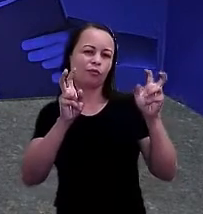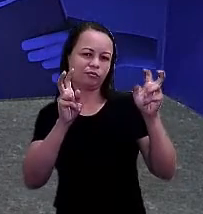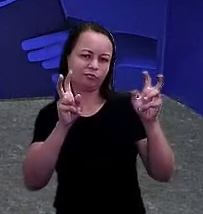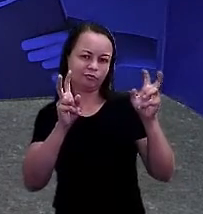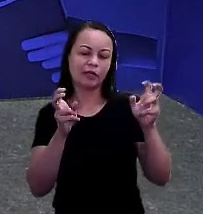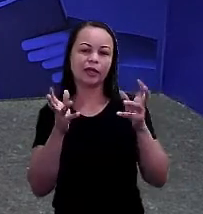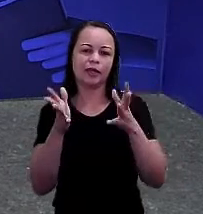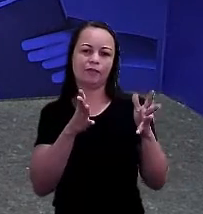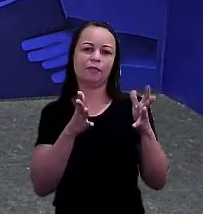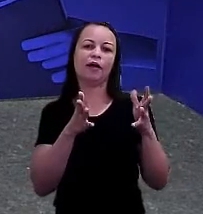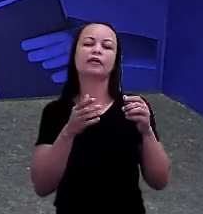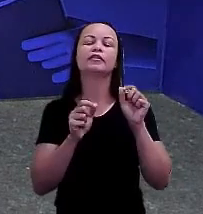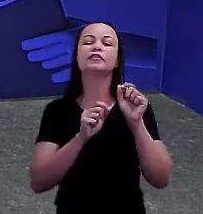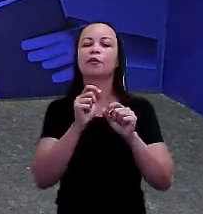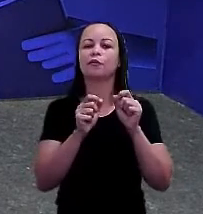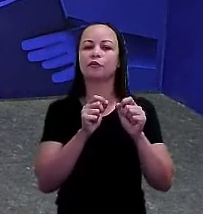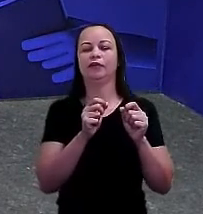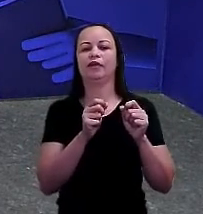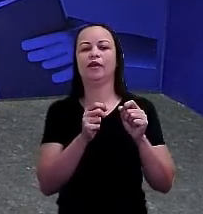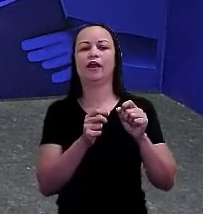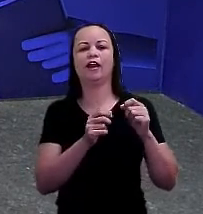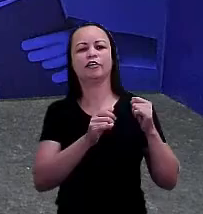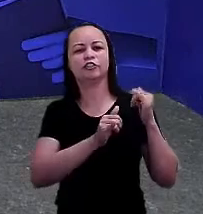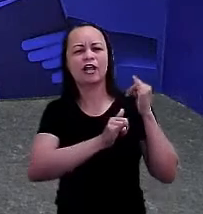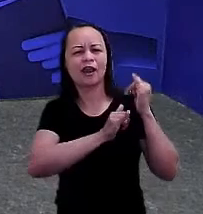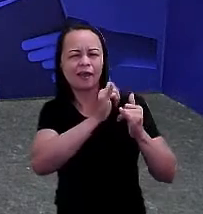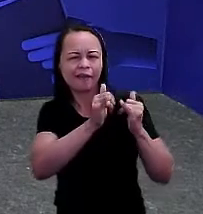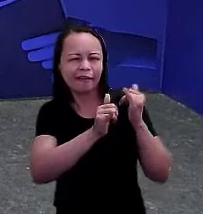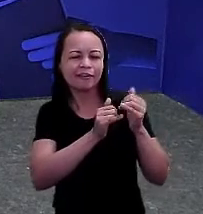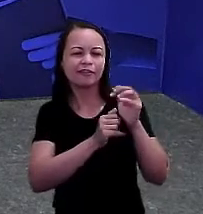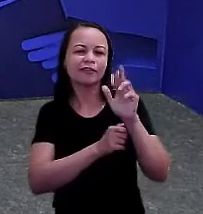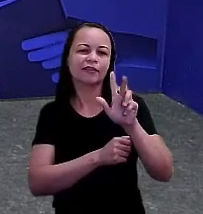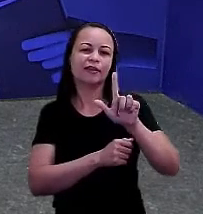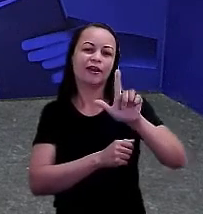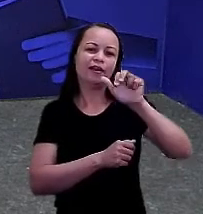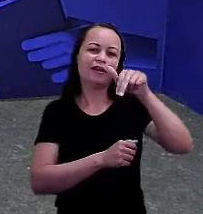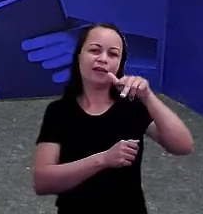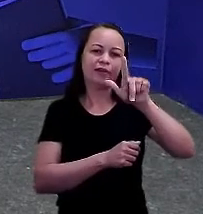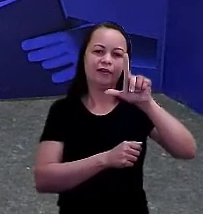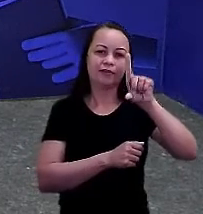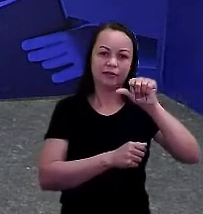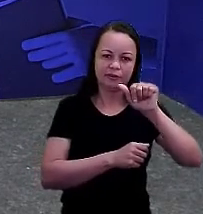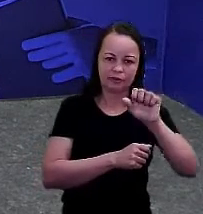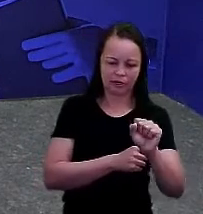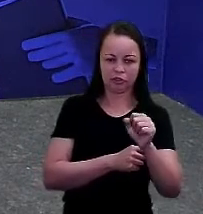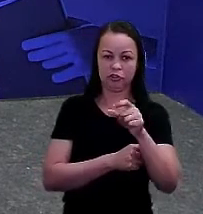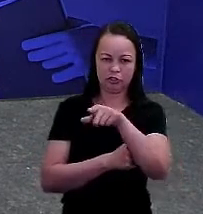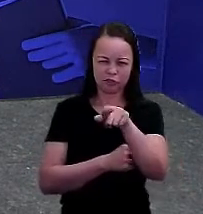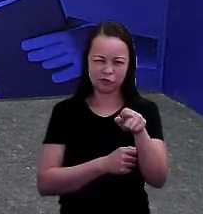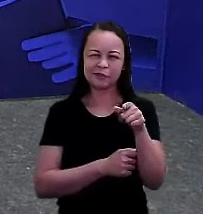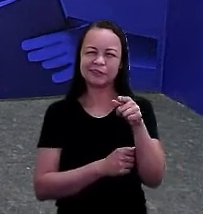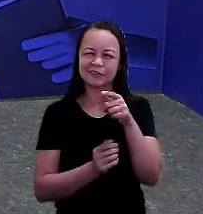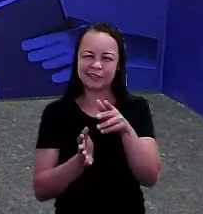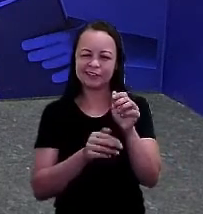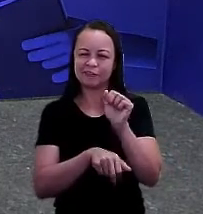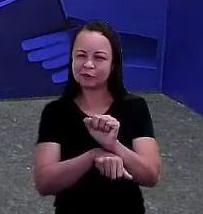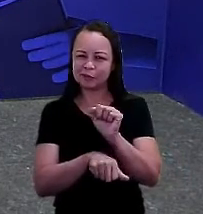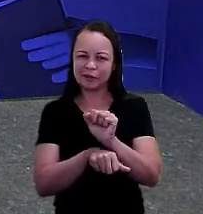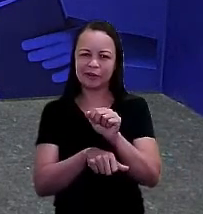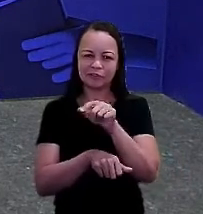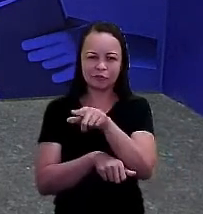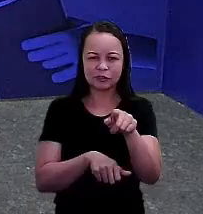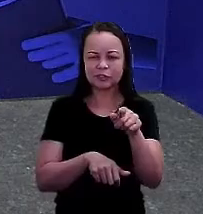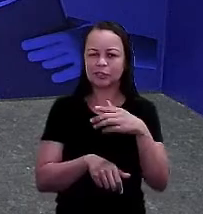Que são as lendas, tão esperadas lendas que vocês estavam esperando, que todo mundo gosta de